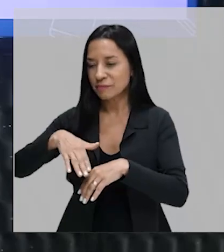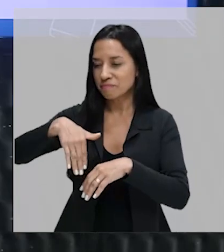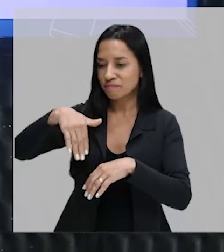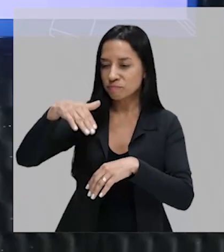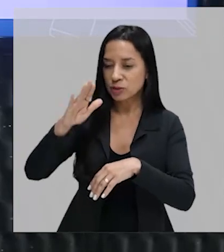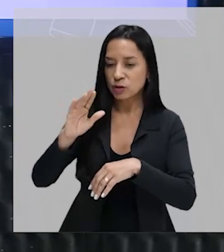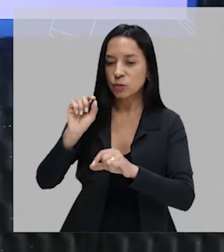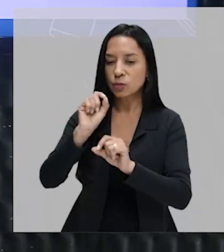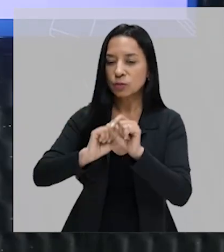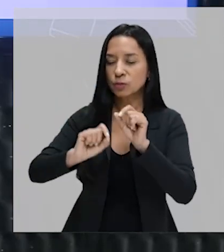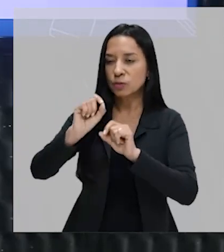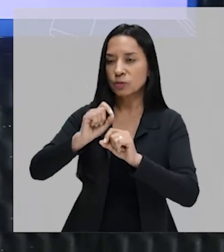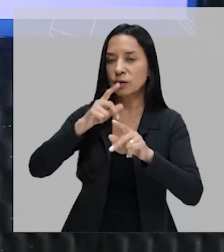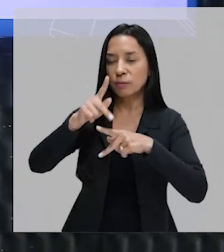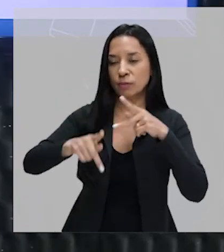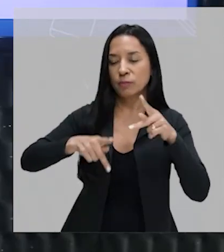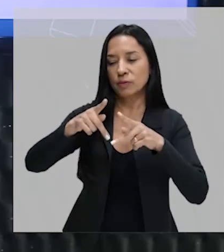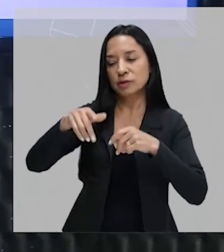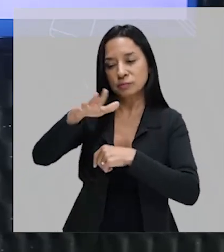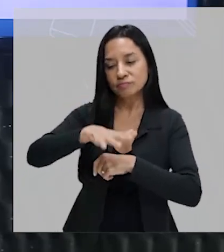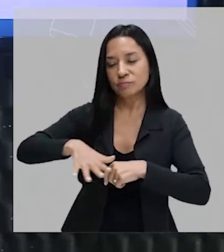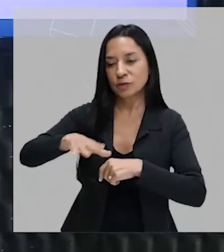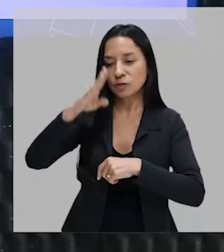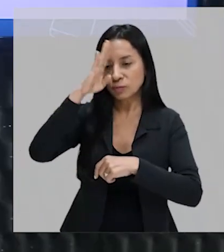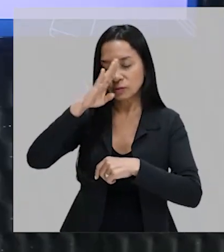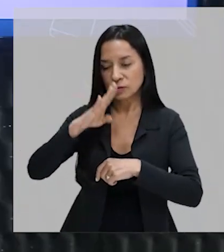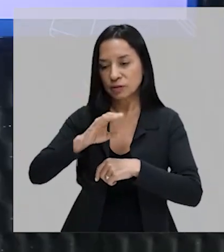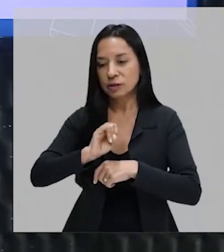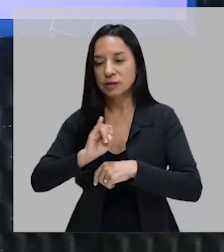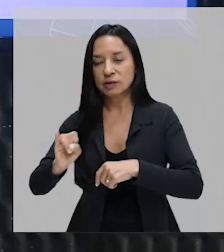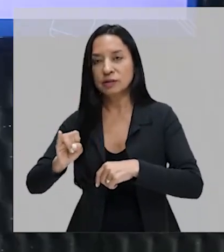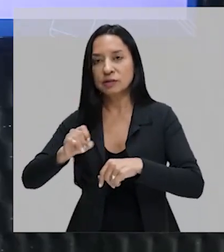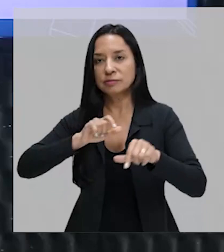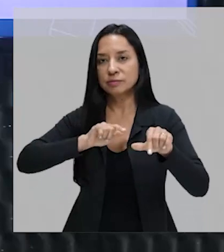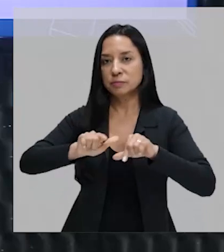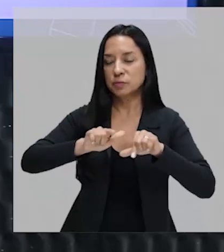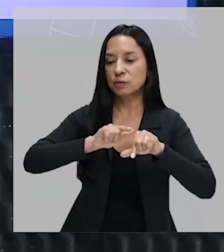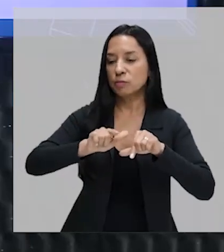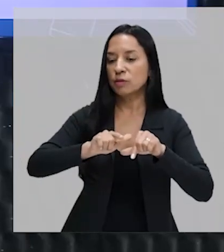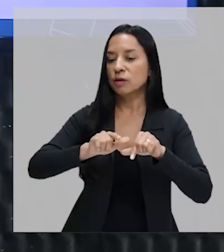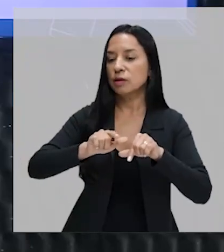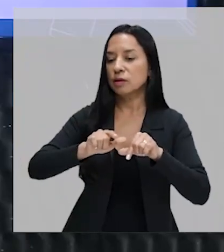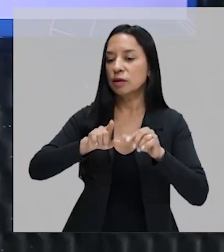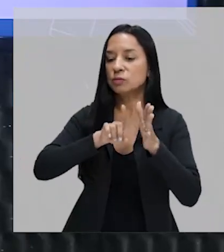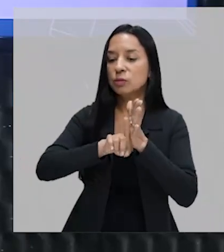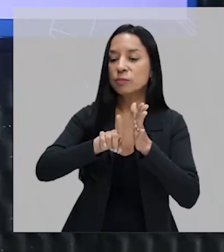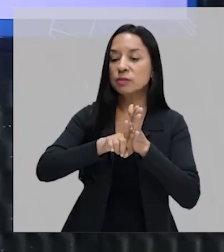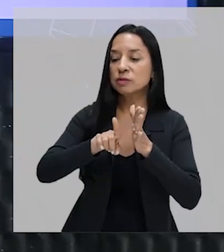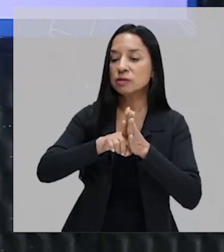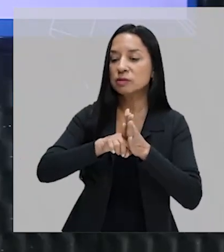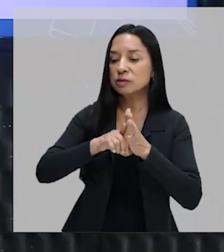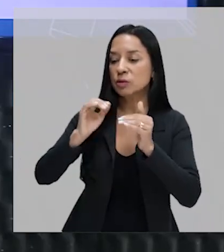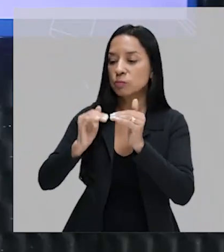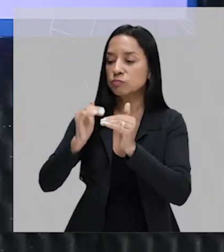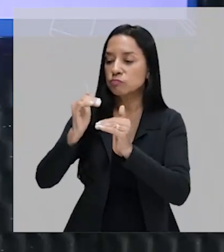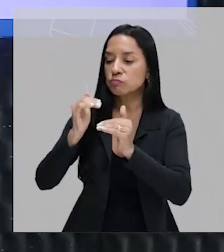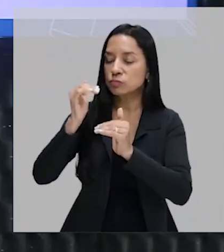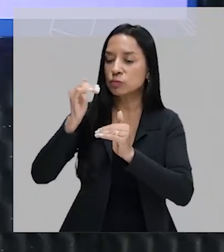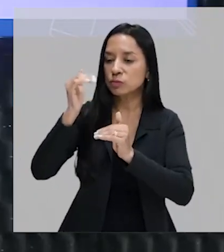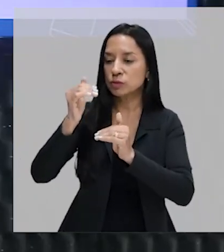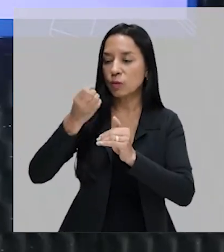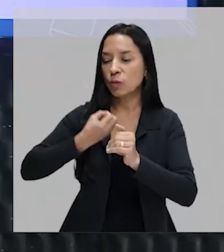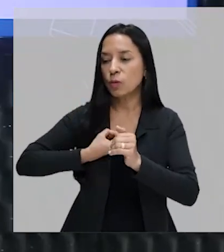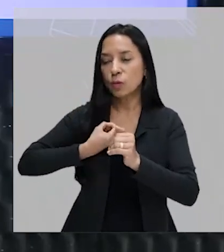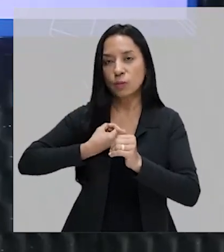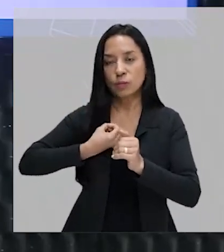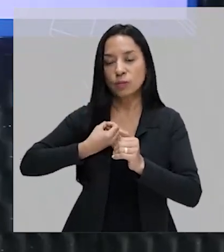brasileira. Se você for trabalhar esses dados em termos proporcionais, o número de